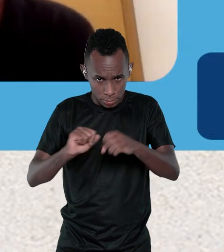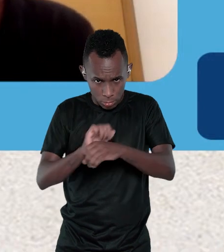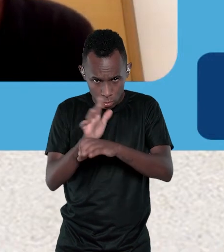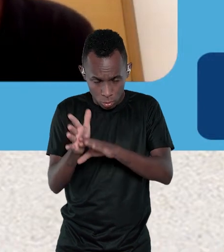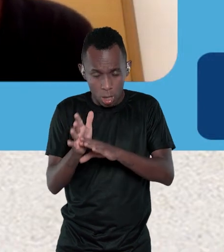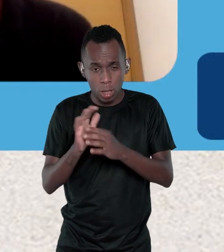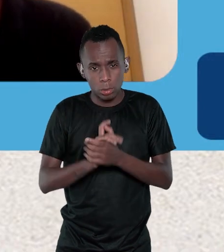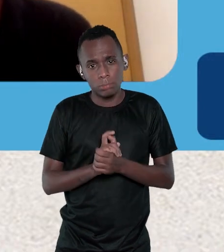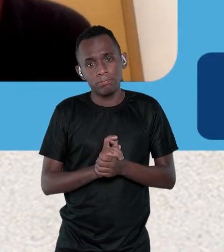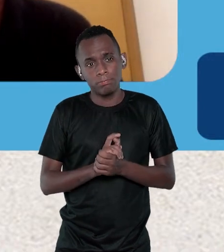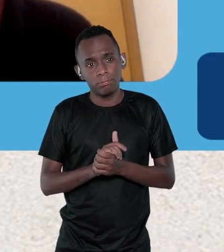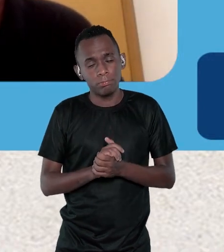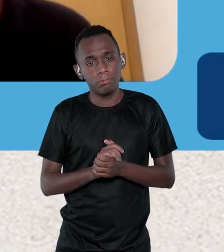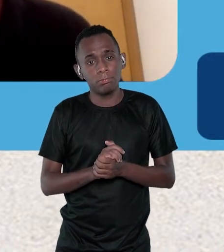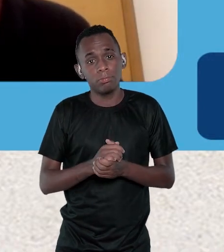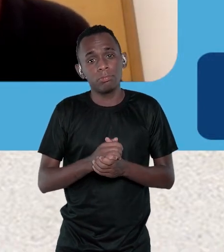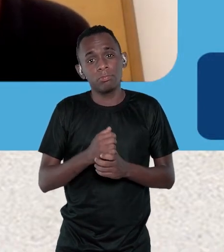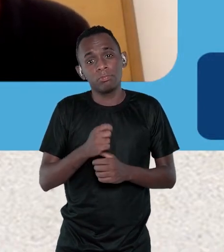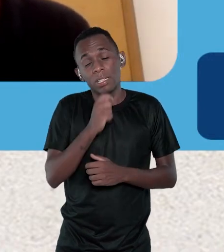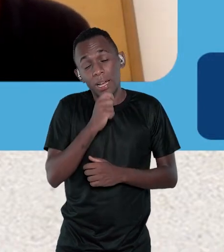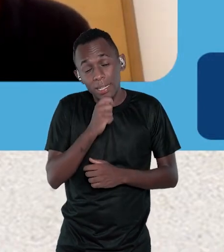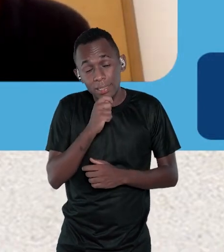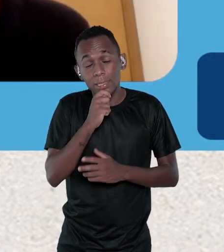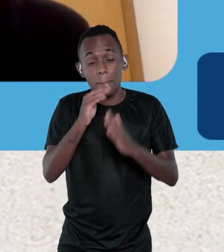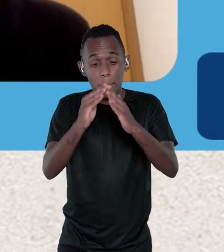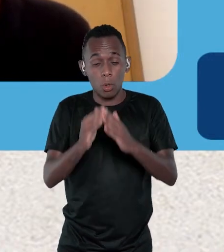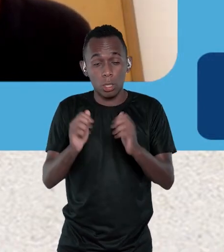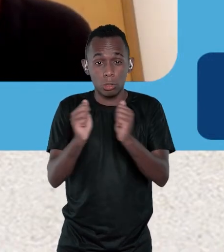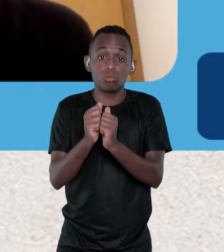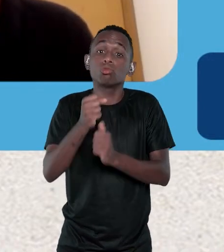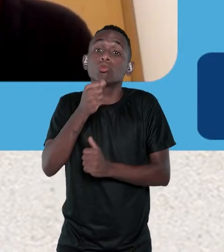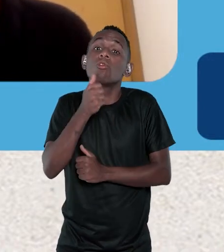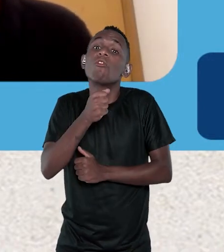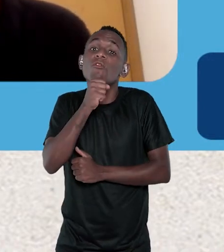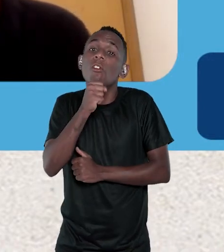ainda estava morando na casa da minha avó,